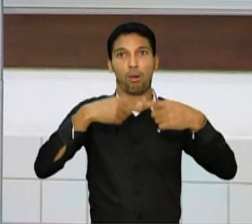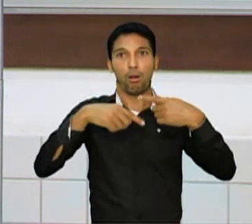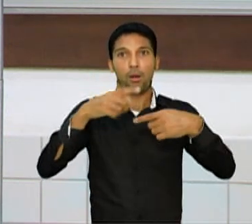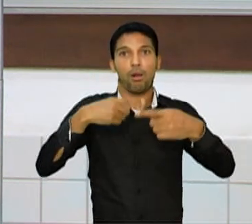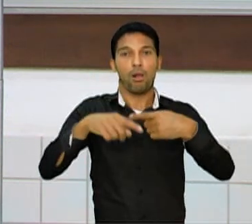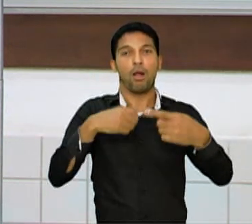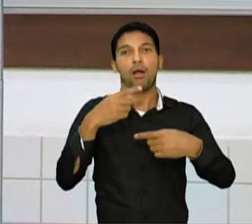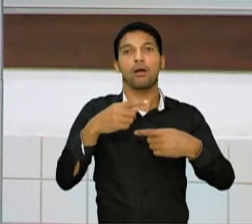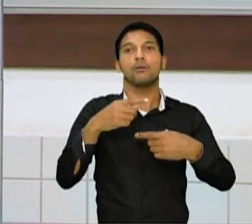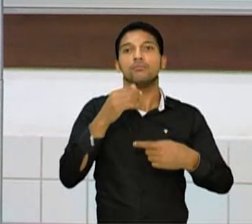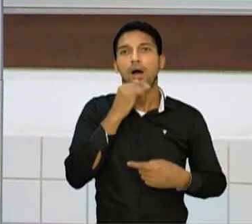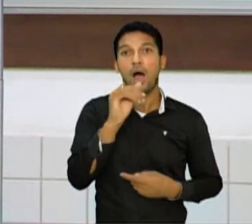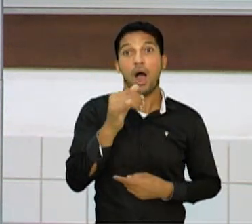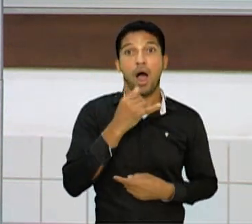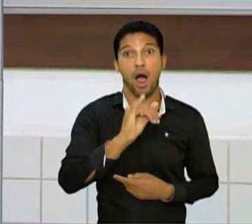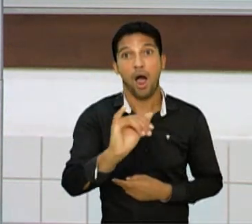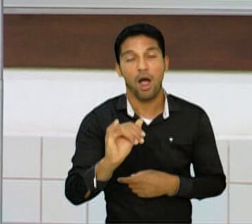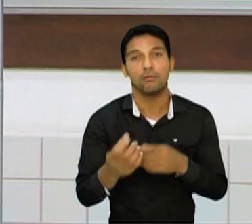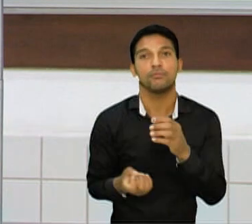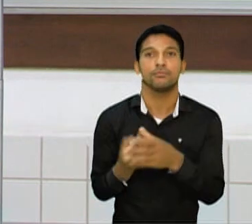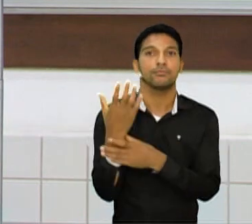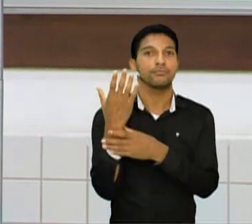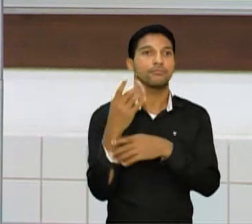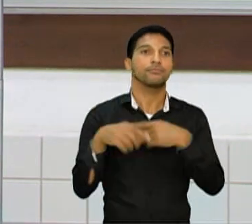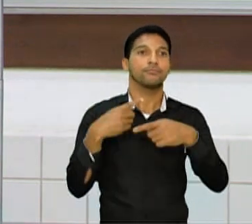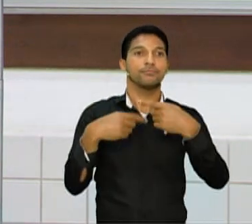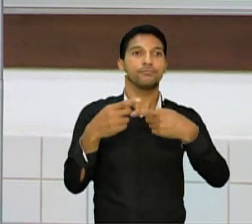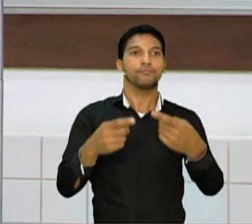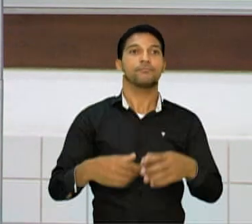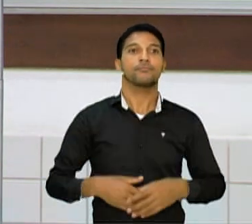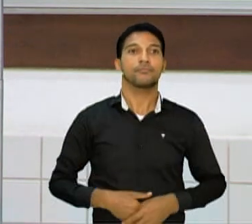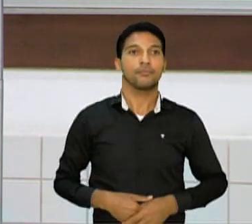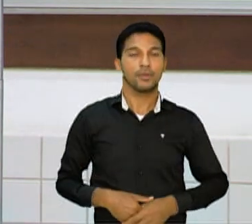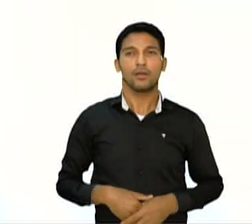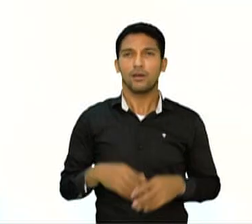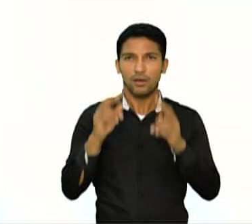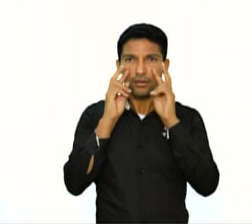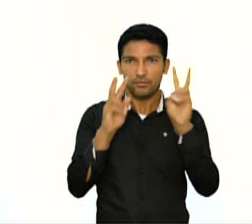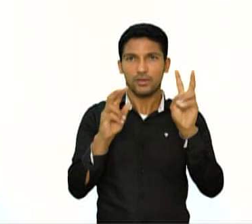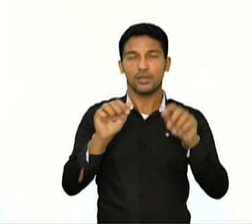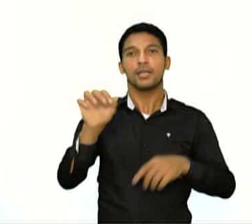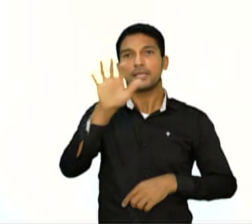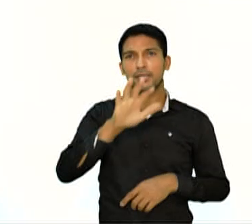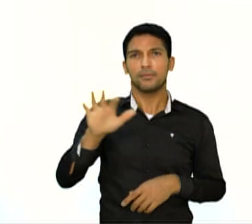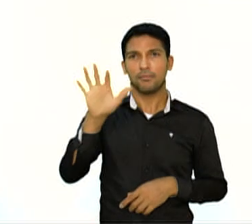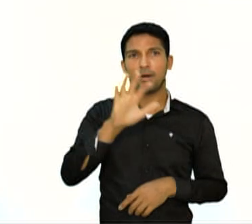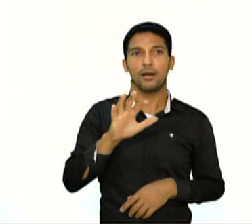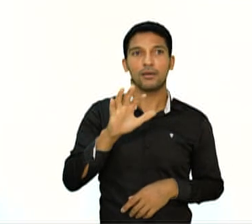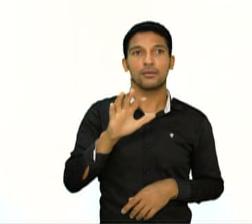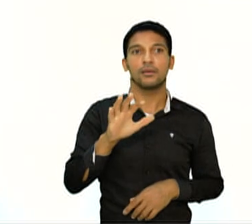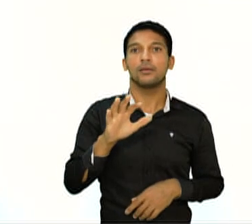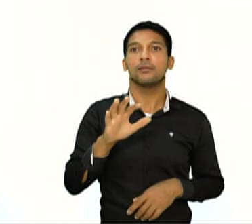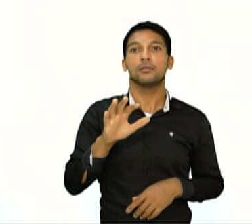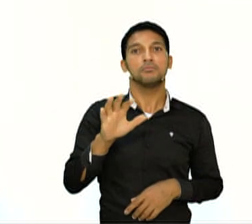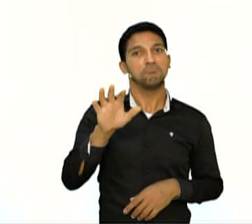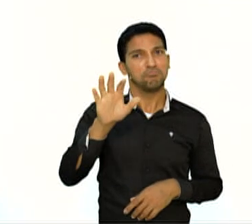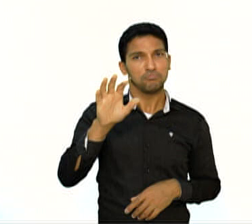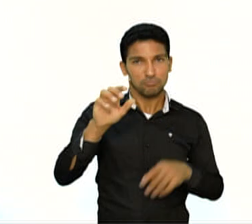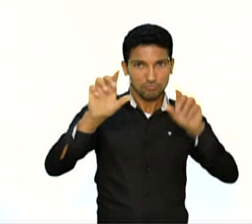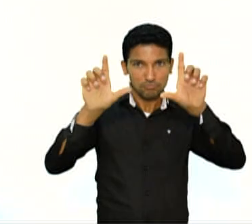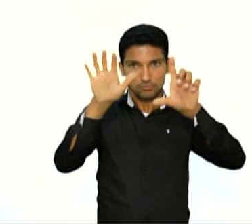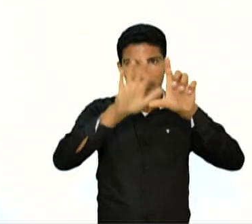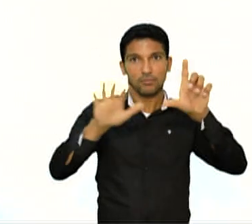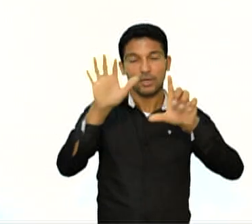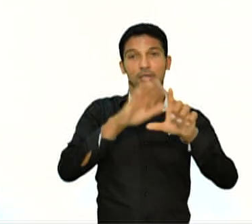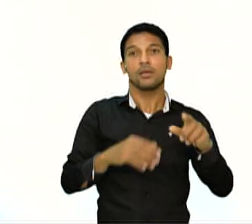vento, da água, do sol, e que pode ser gerada. E esta imagem muito particular sobre energia sonora, para que a gente tenha noção